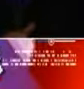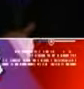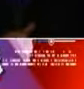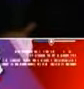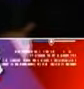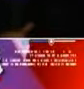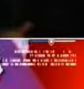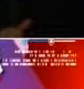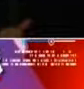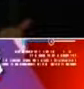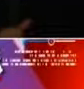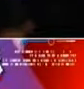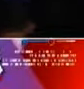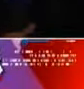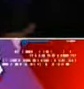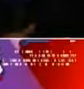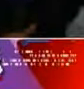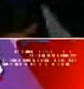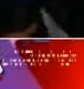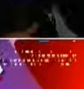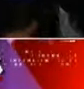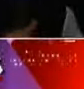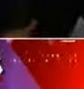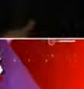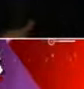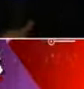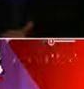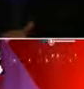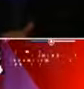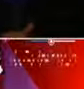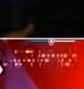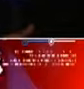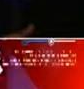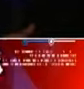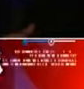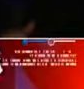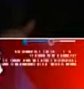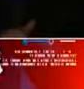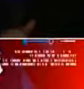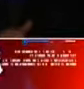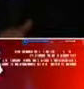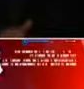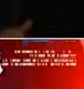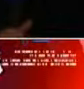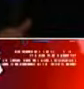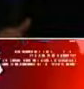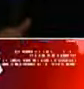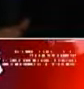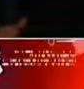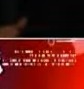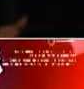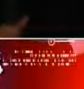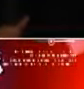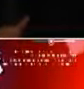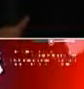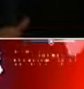16 deputados o Partido Comunista com 15 e o pazo com 1 o pazo partido socialista grego totalmente arrasado